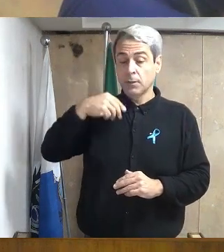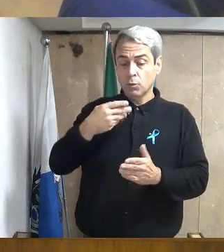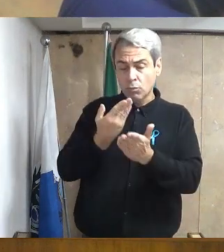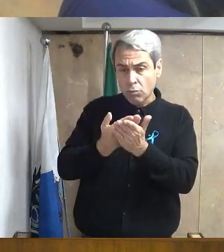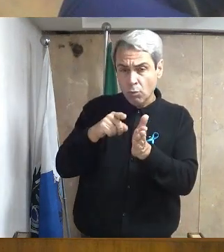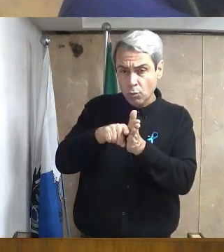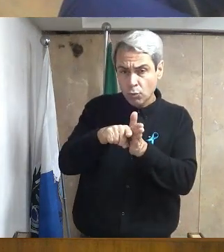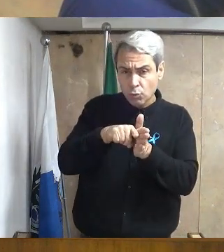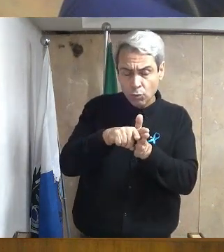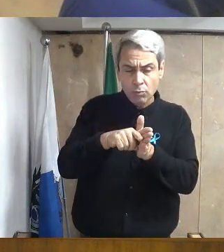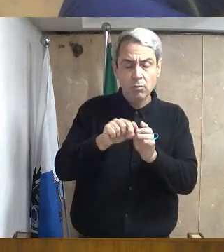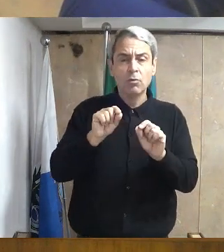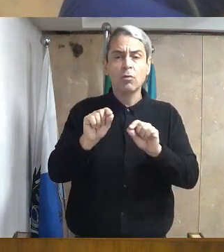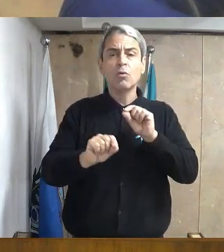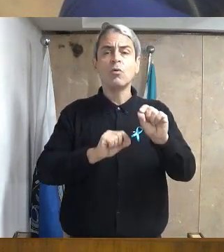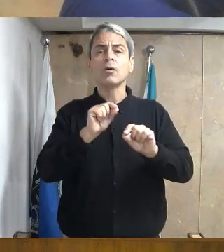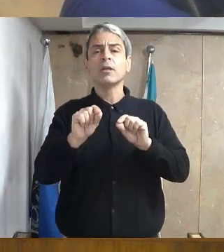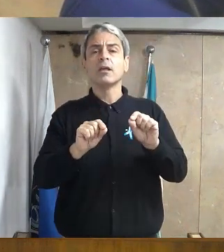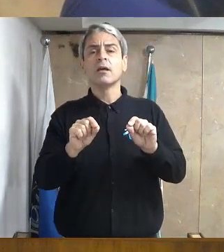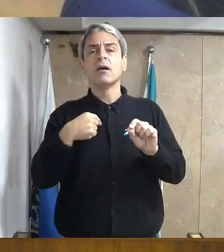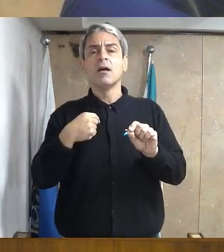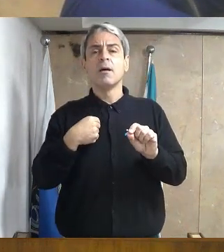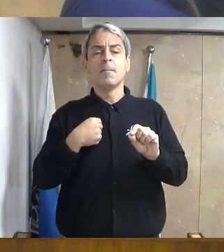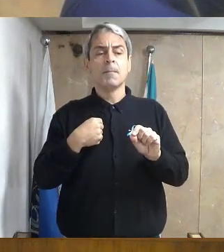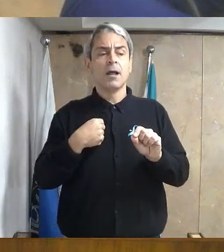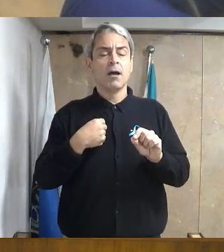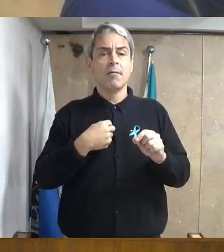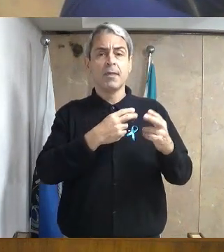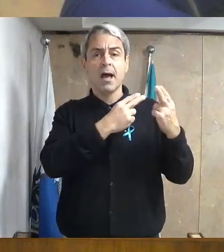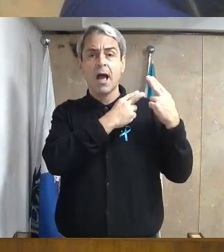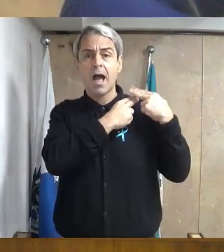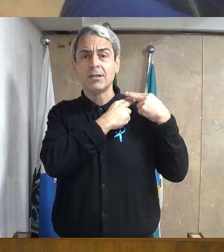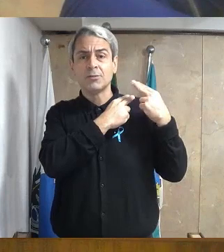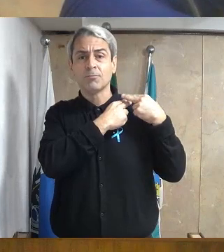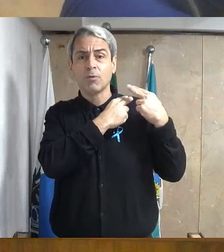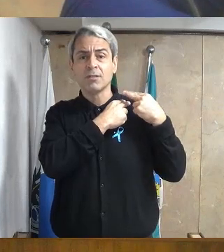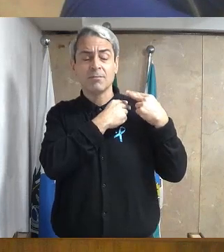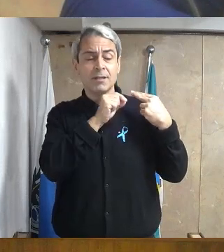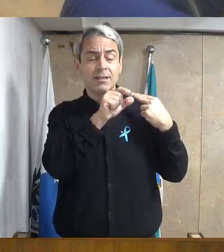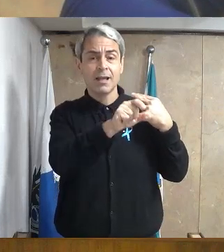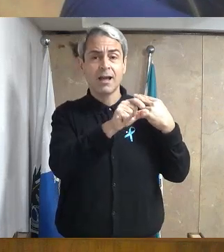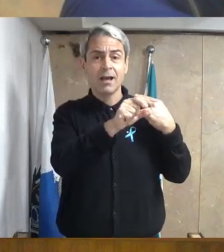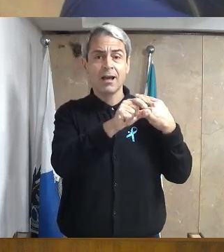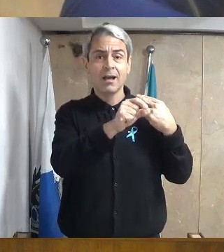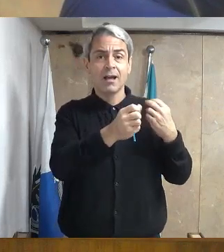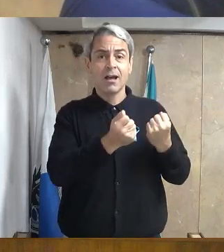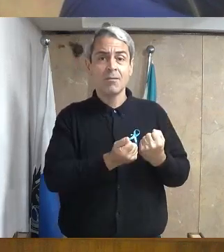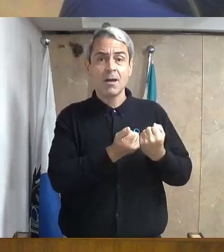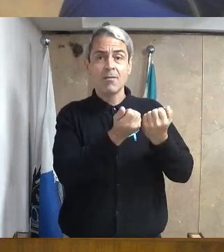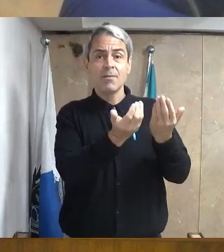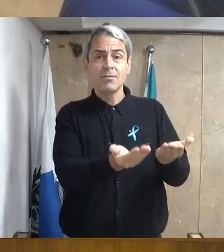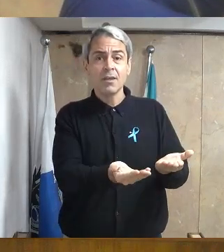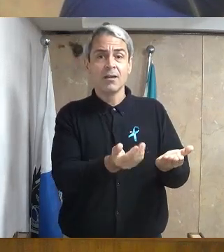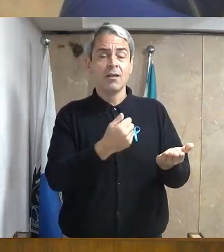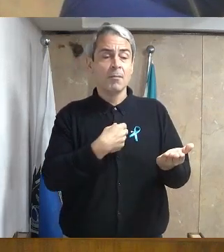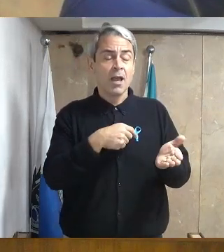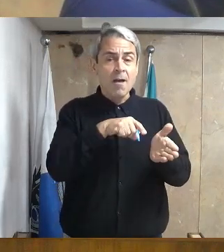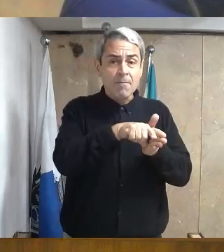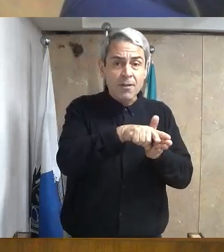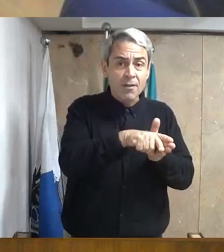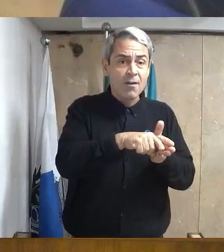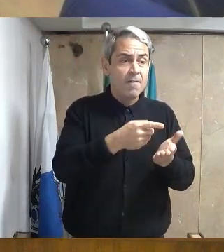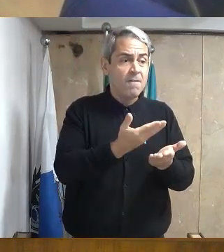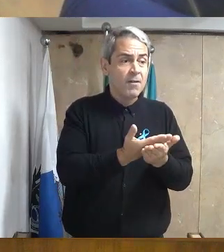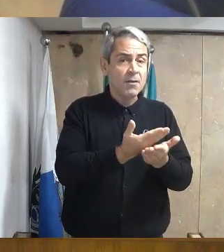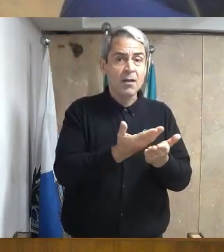deste município, adotar as ações necessárias para responsabilizar empregadores que não fiscalizem o adequado uso